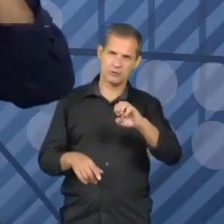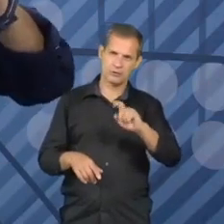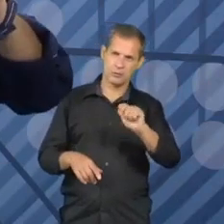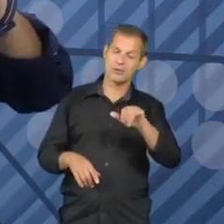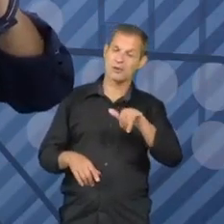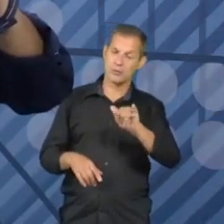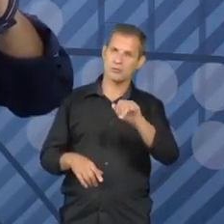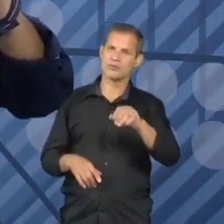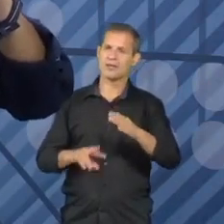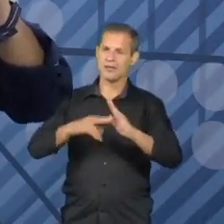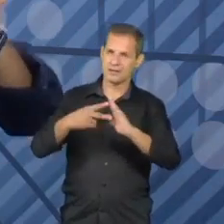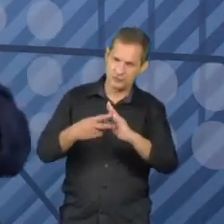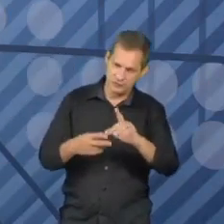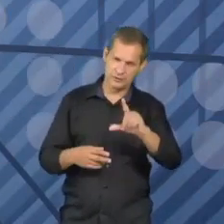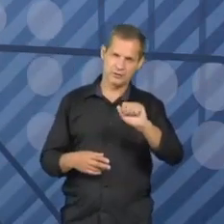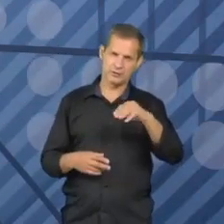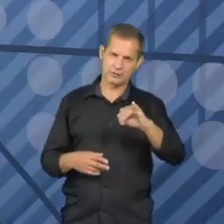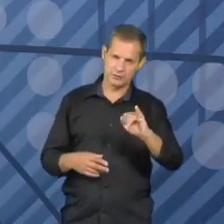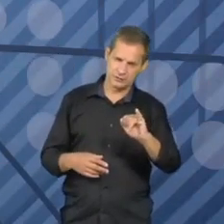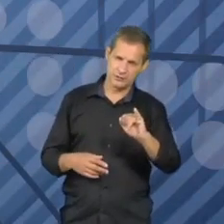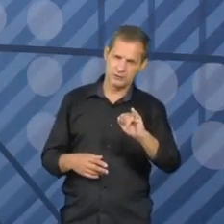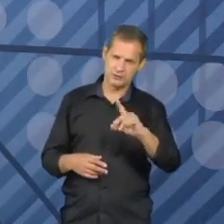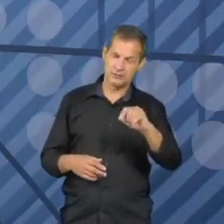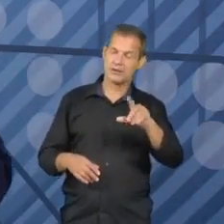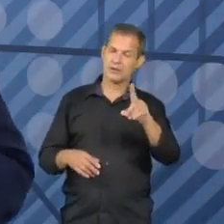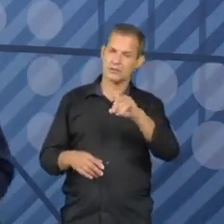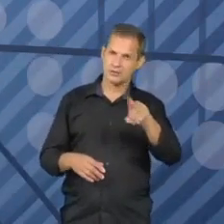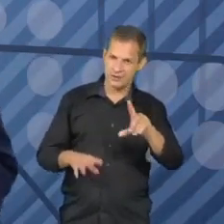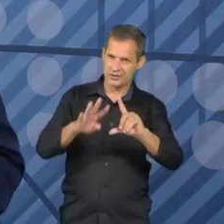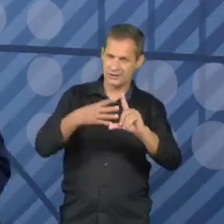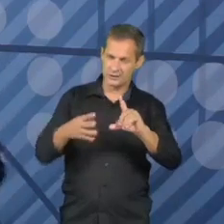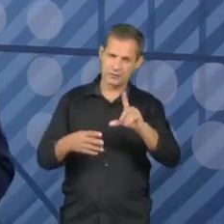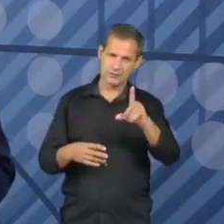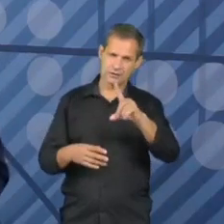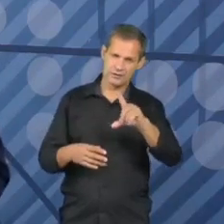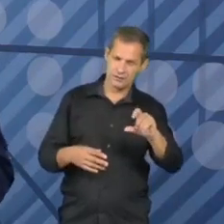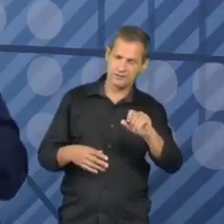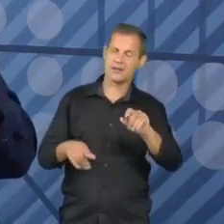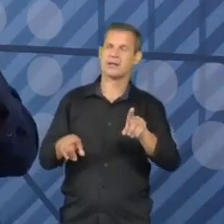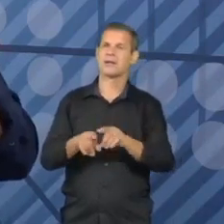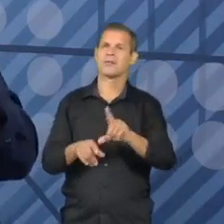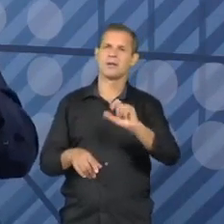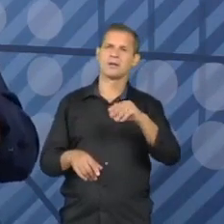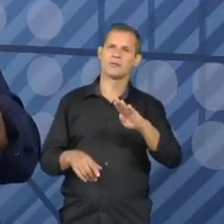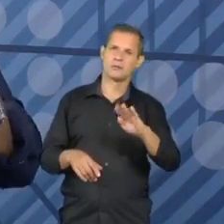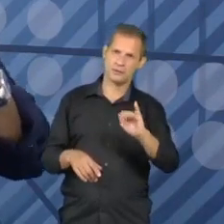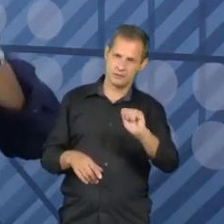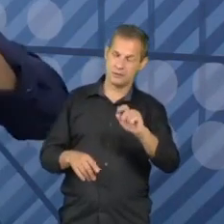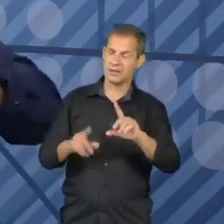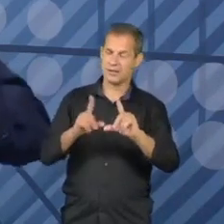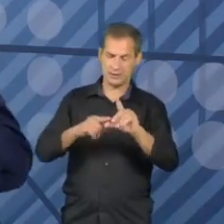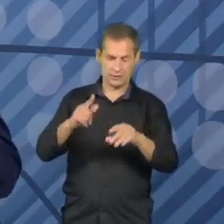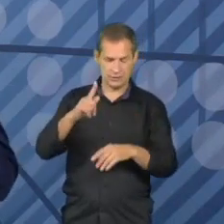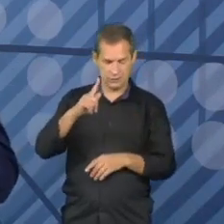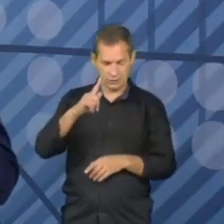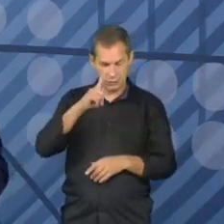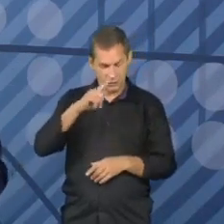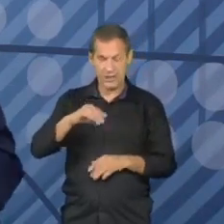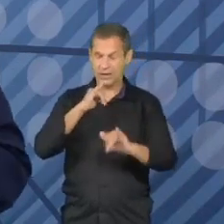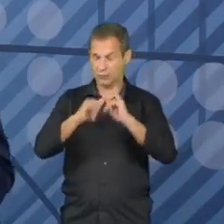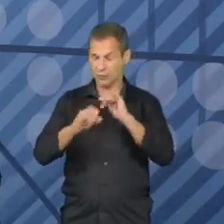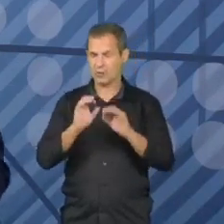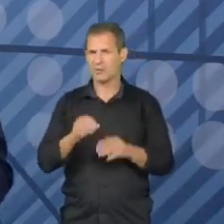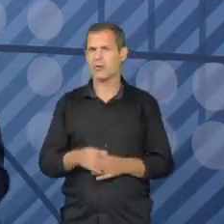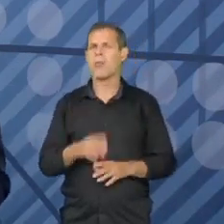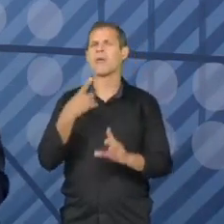isso que é Z, tabela Z, e lambda, que é a nossa letra grega ali. Isso vai nos reportar a informação